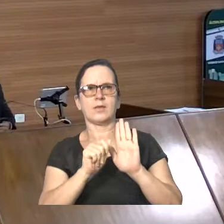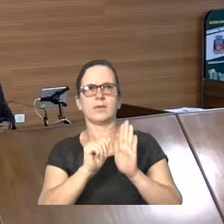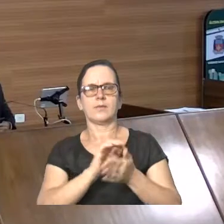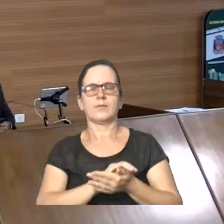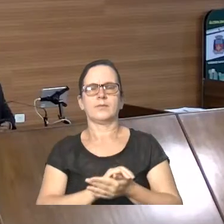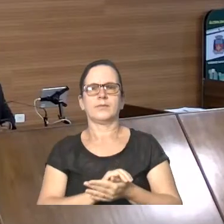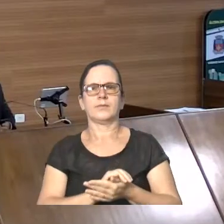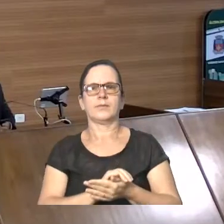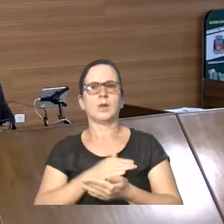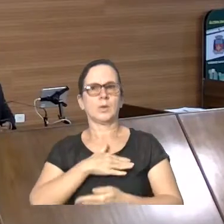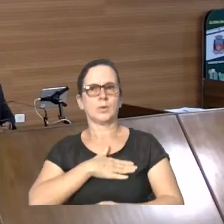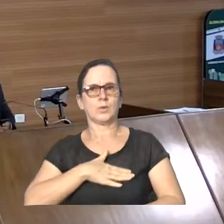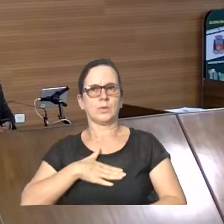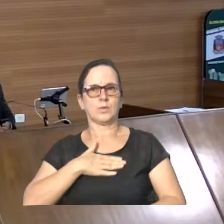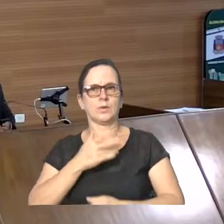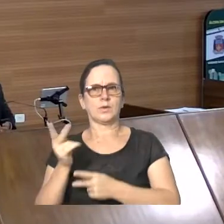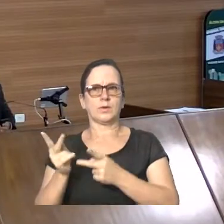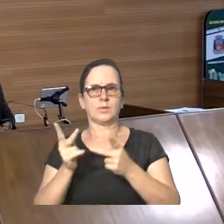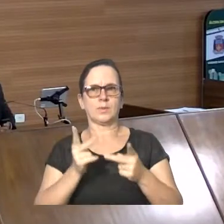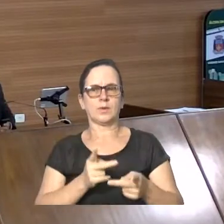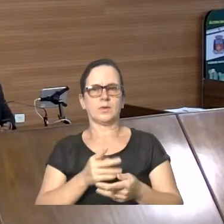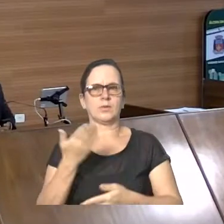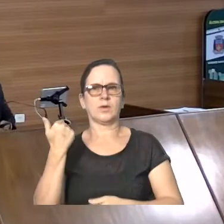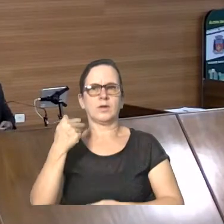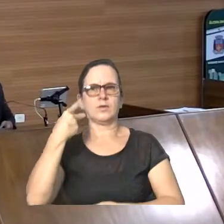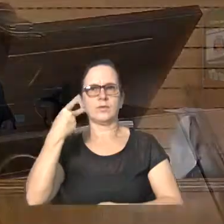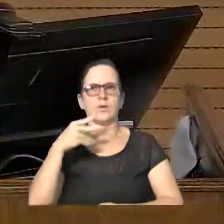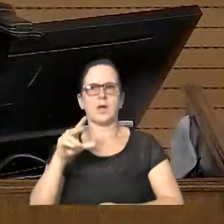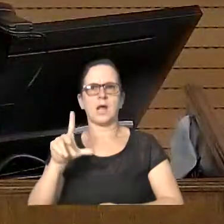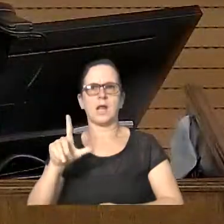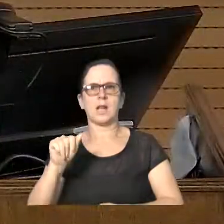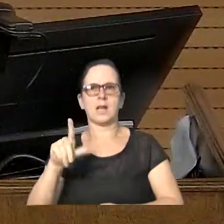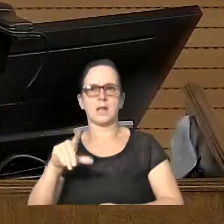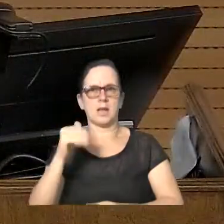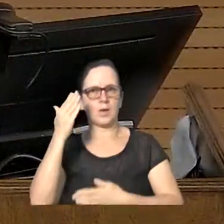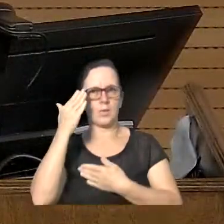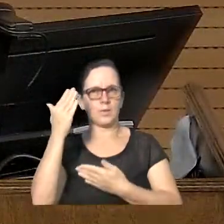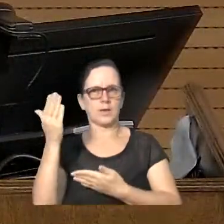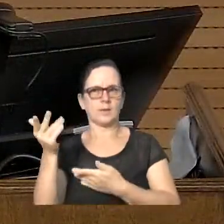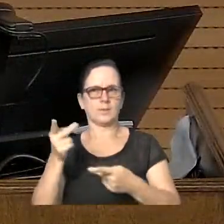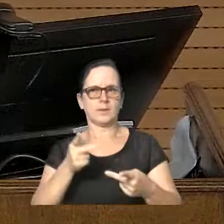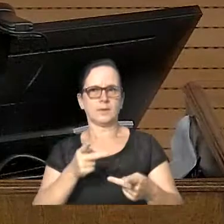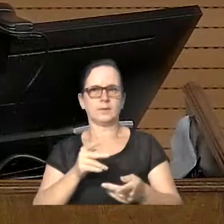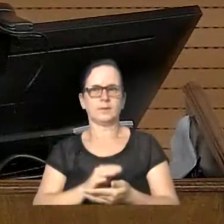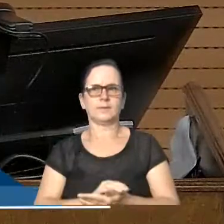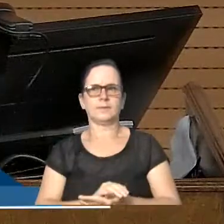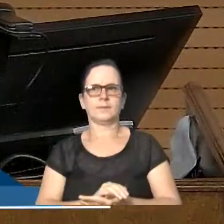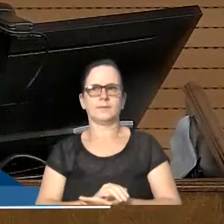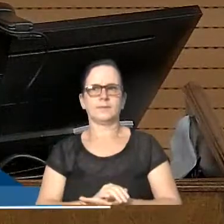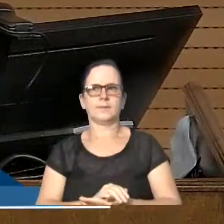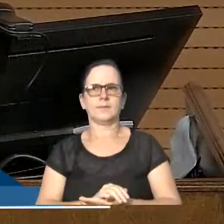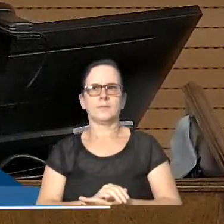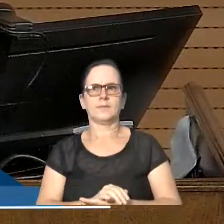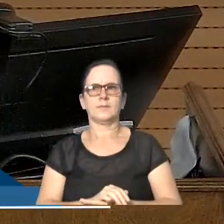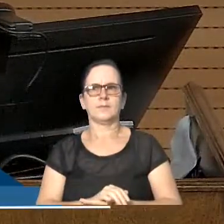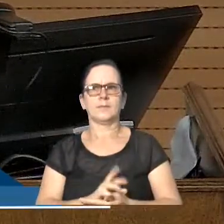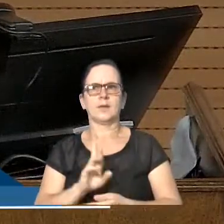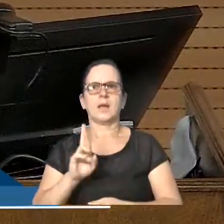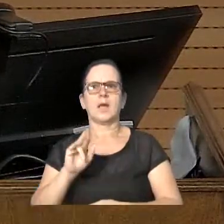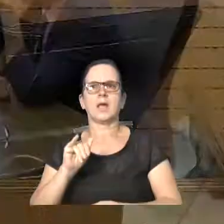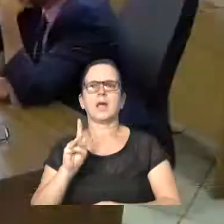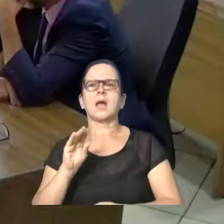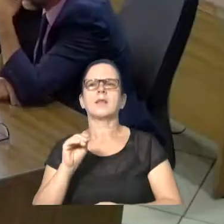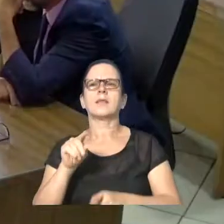lei. Gostaria de registrar a presença do ex-vereador Lalá. Obrigado pela presença, vereador. Vereador Queixão, presidente, só quero também